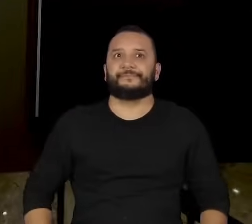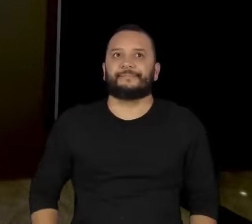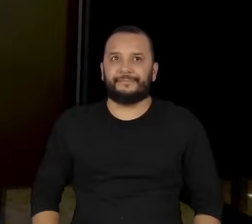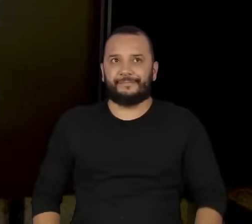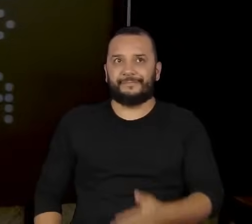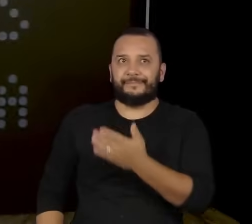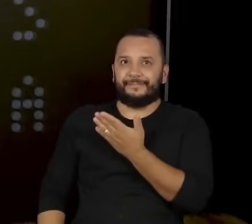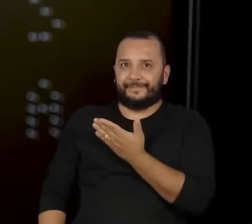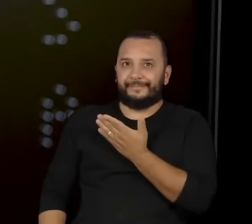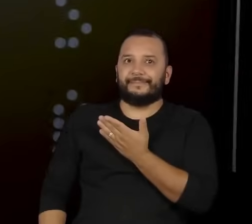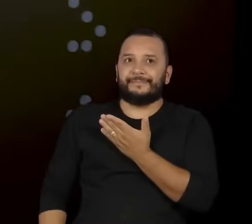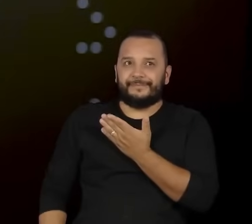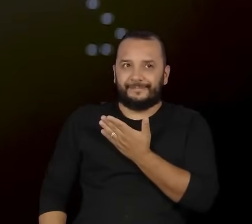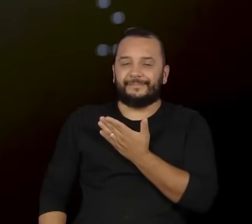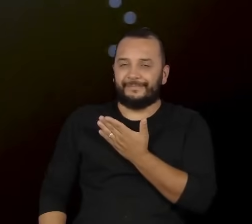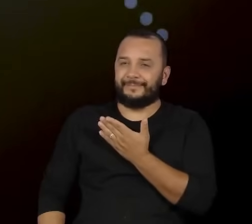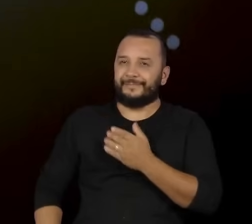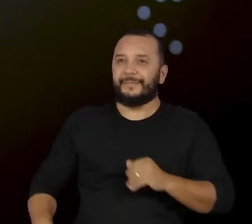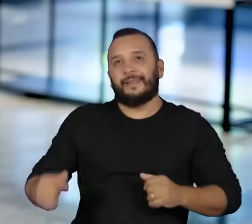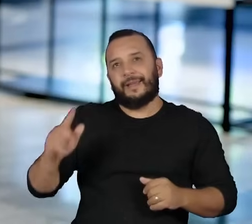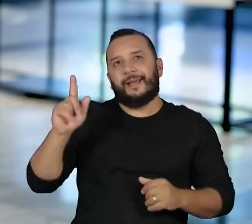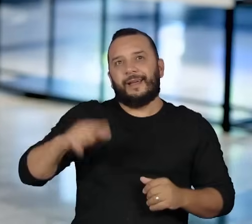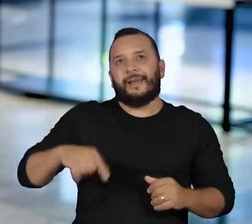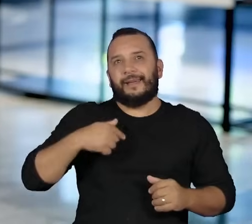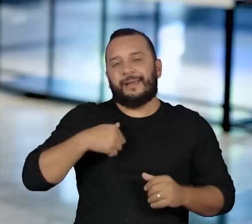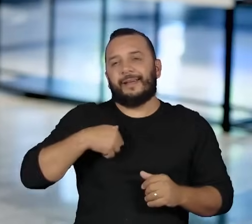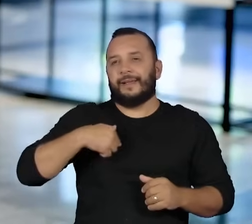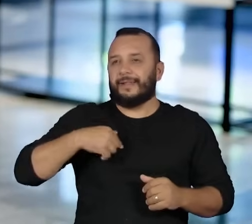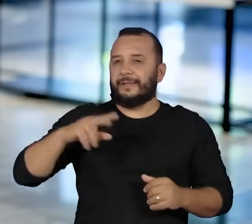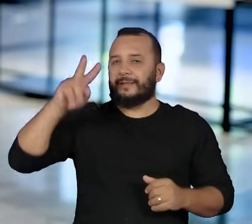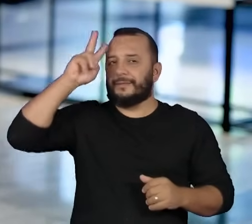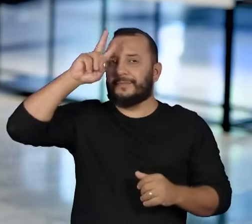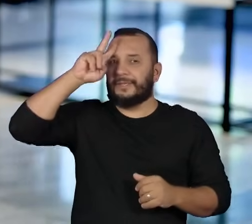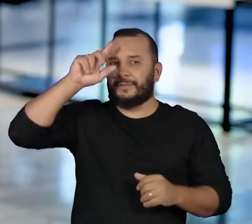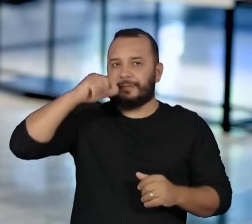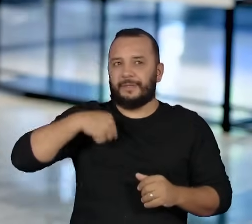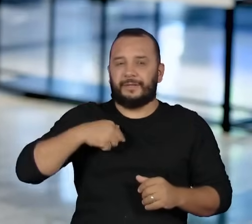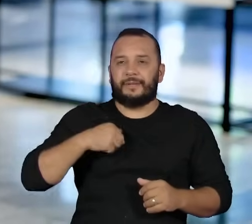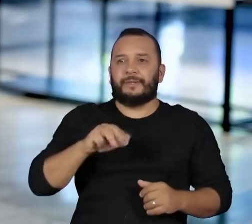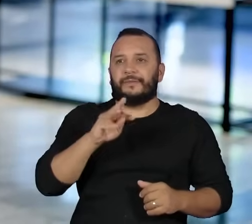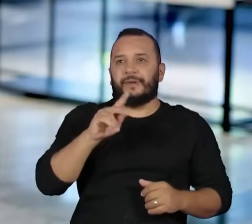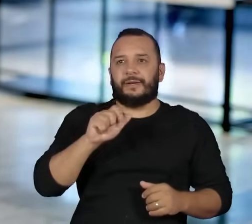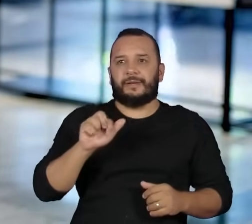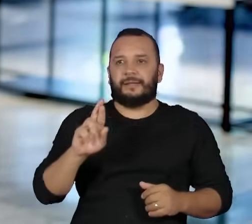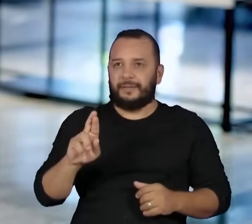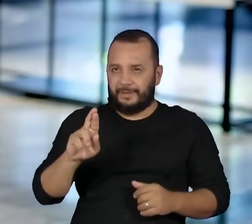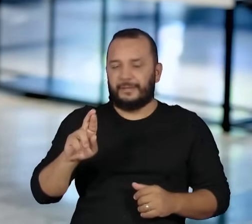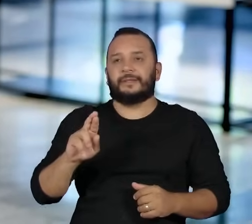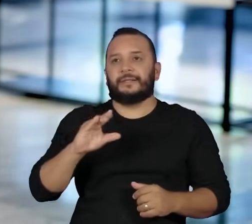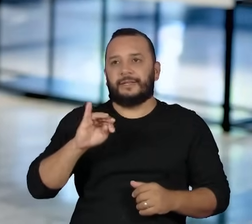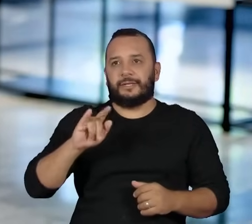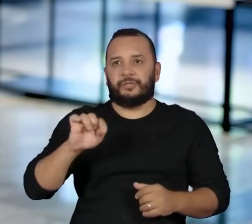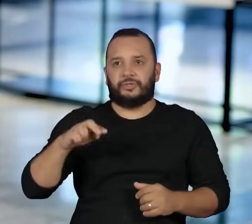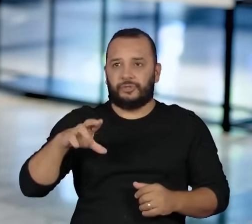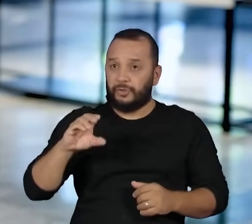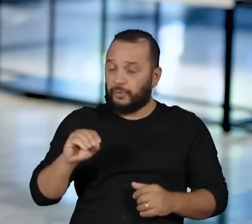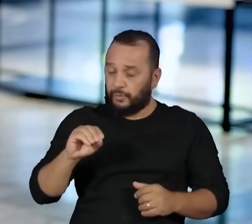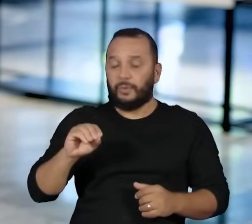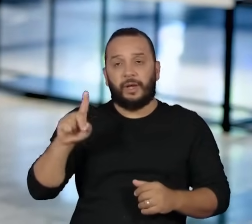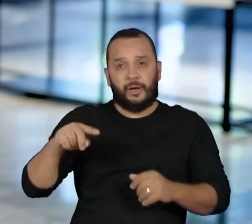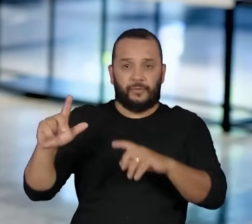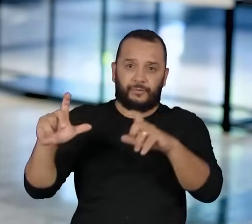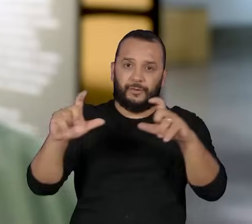Constelação Celestina é um resgate. O Wagner Celestino, o fotógrafo que a exposição